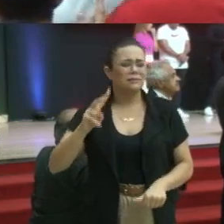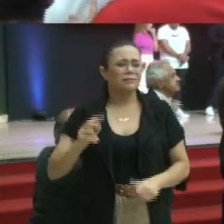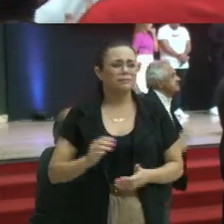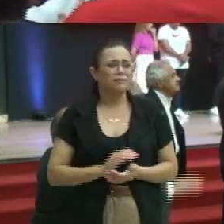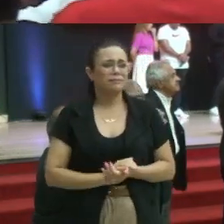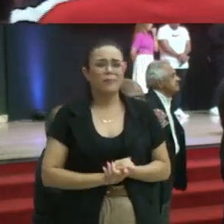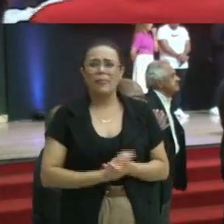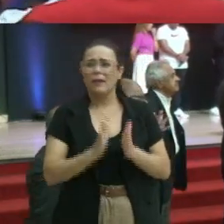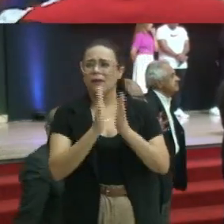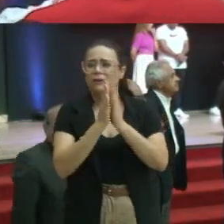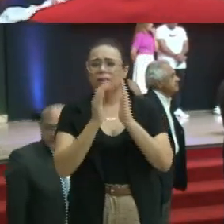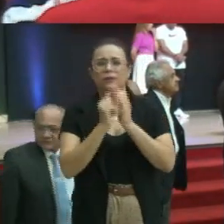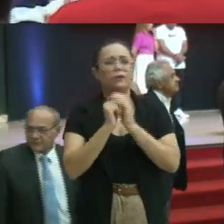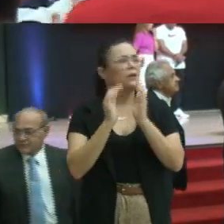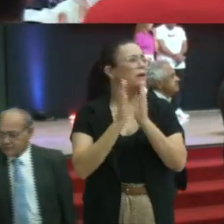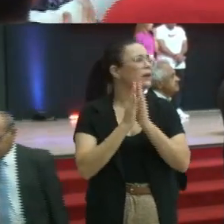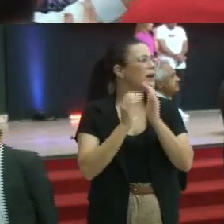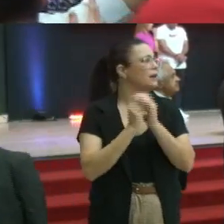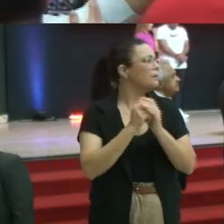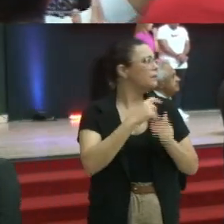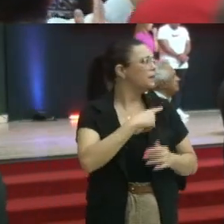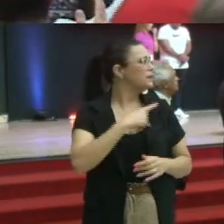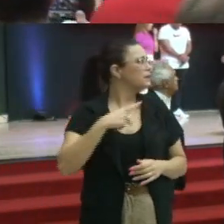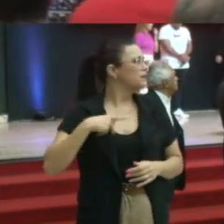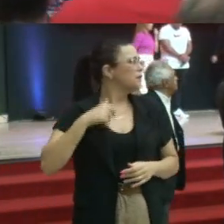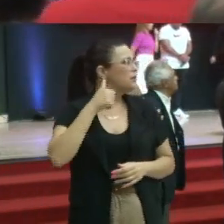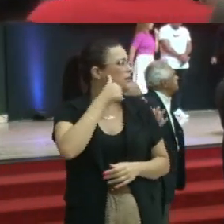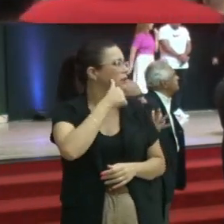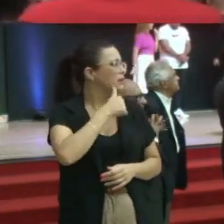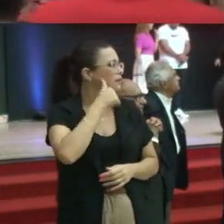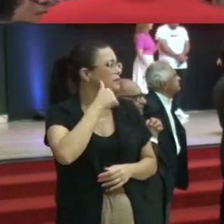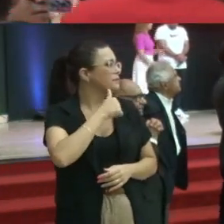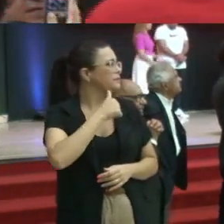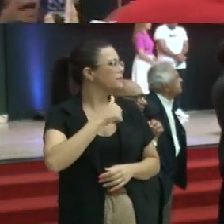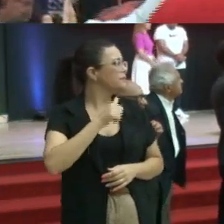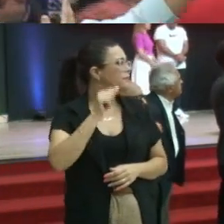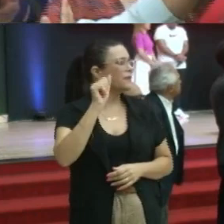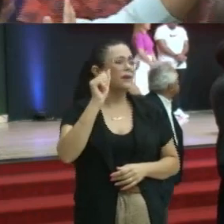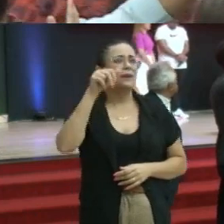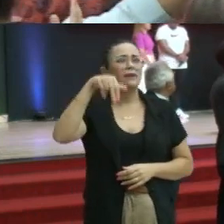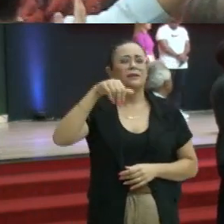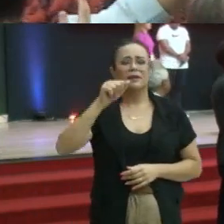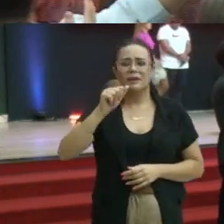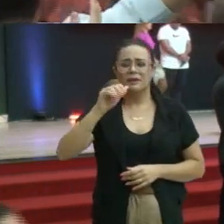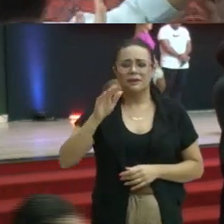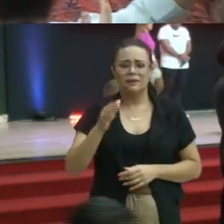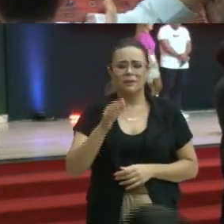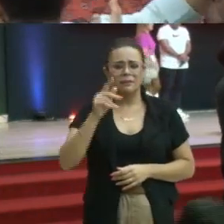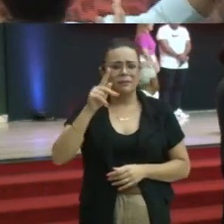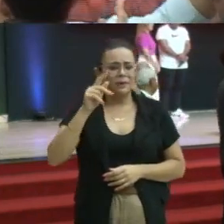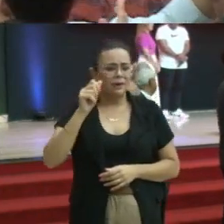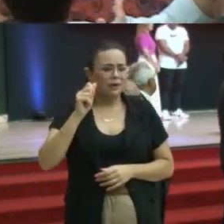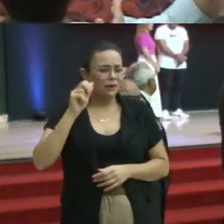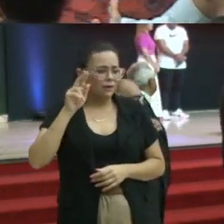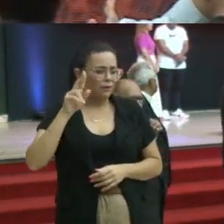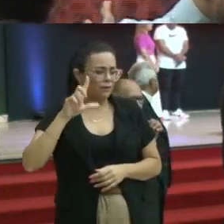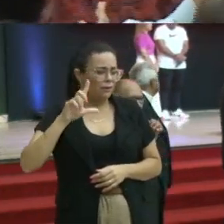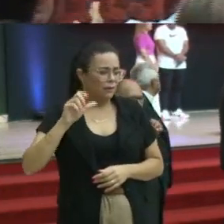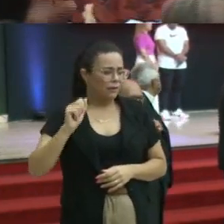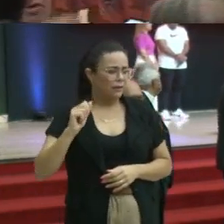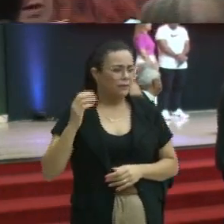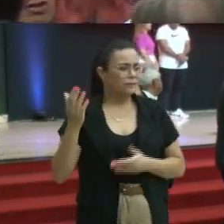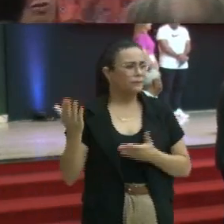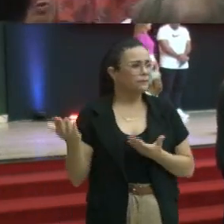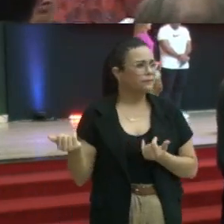Onde é que está a pastora Ana Paula? Ela vai orar por esses jovens, por essa irmã que está aqui à frente. Glória a Deus. Vamos